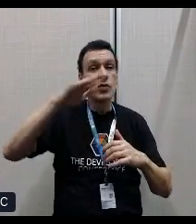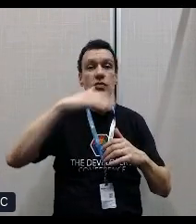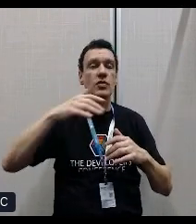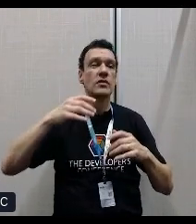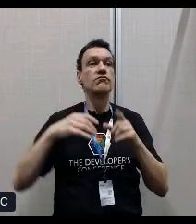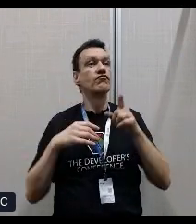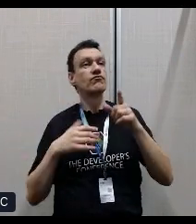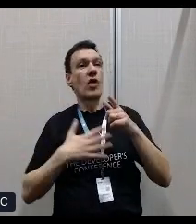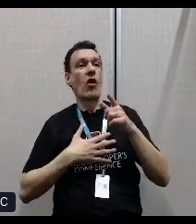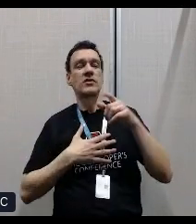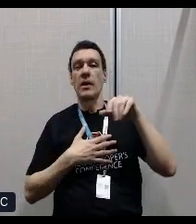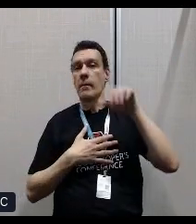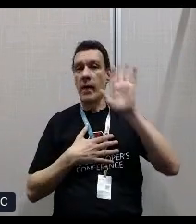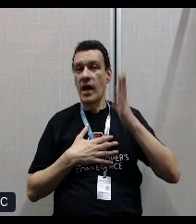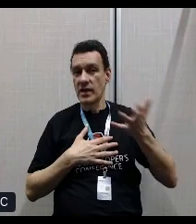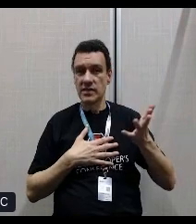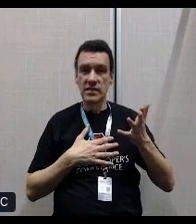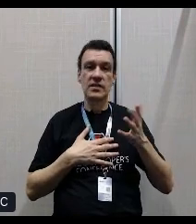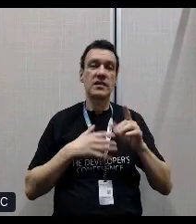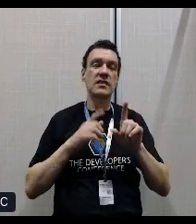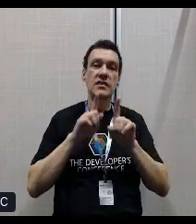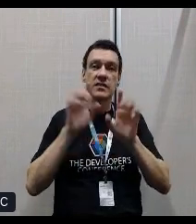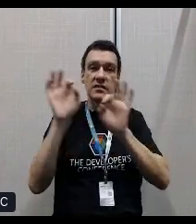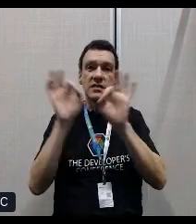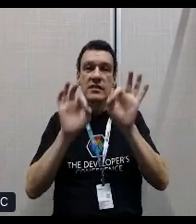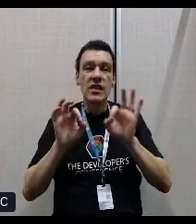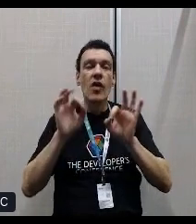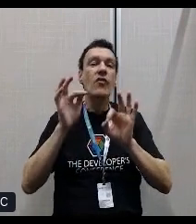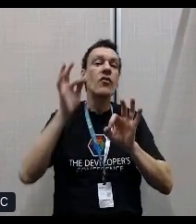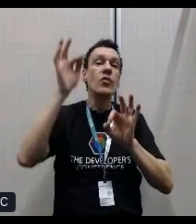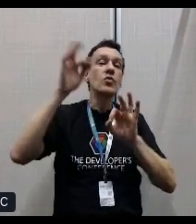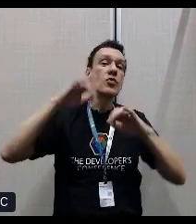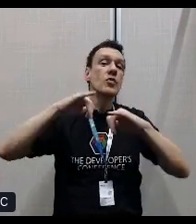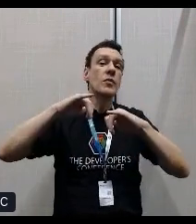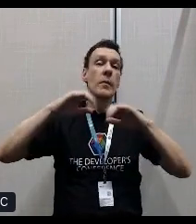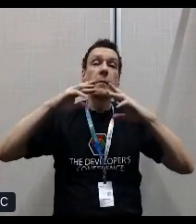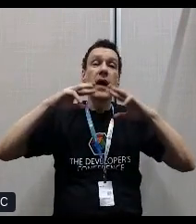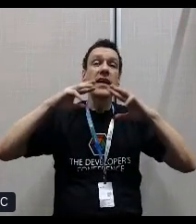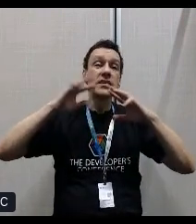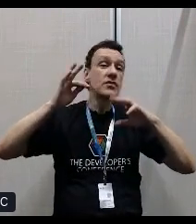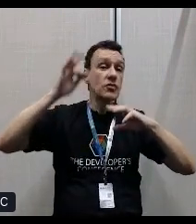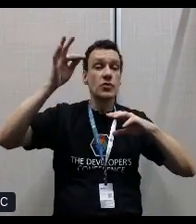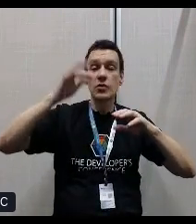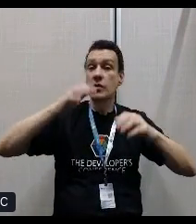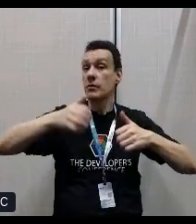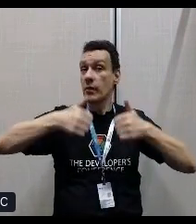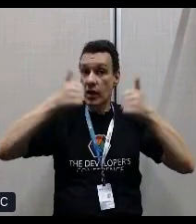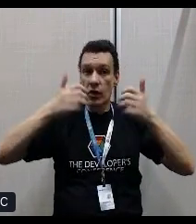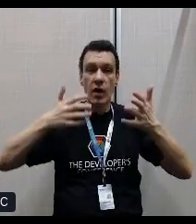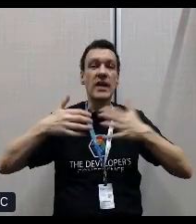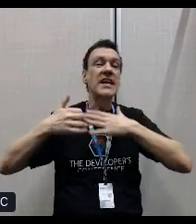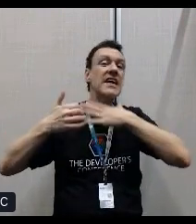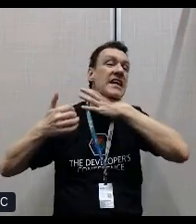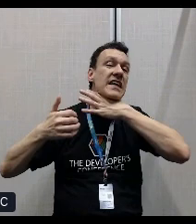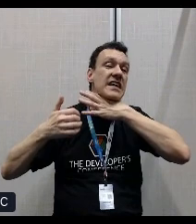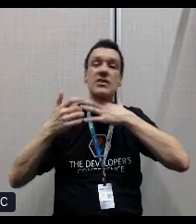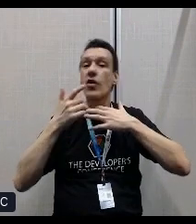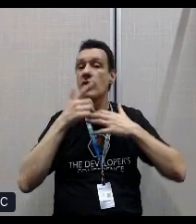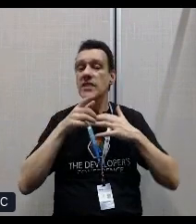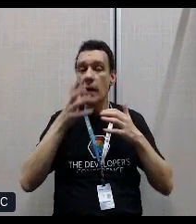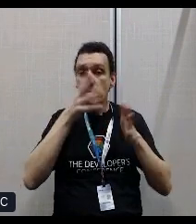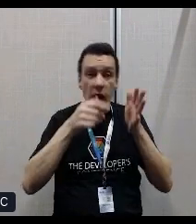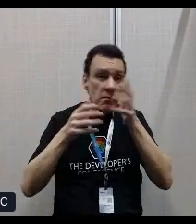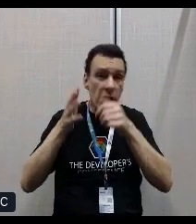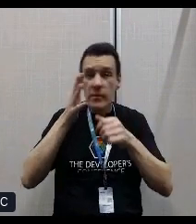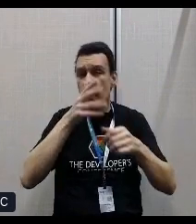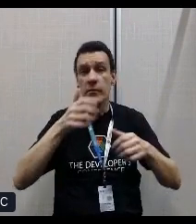cultura, muito mais antenados, muito mais sobrevivem mais às crises e afins, e entra